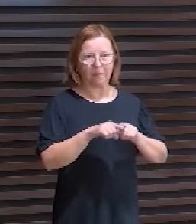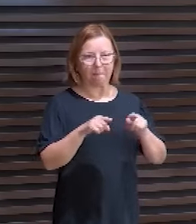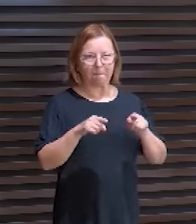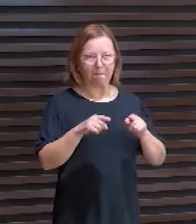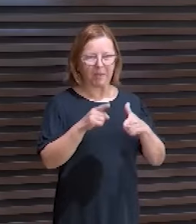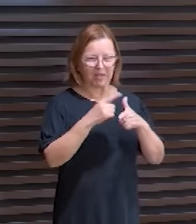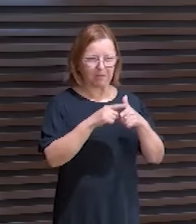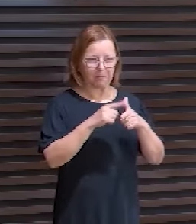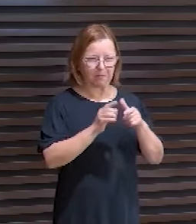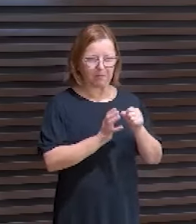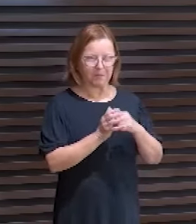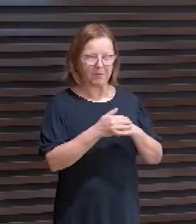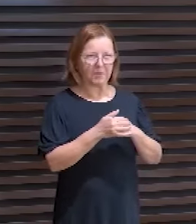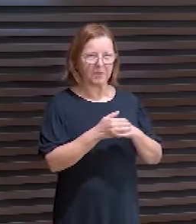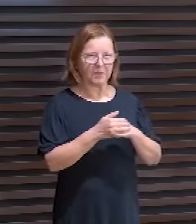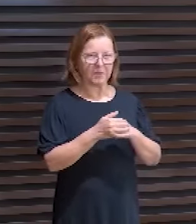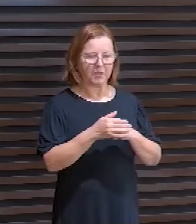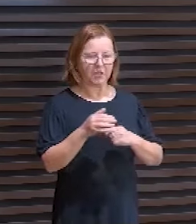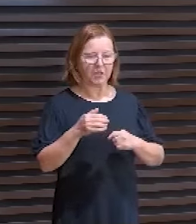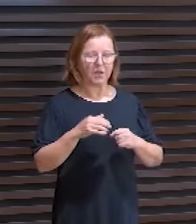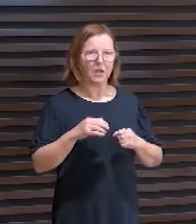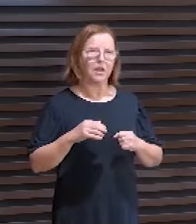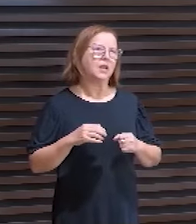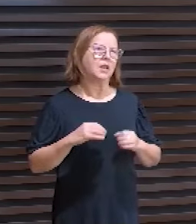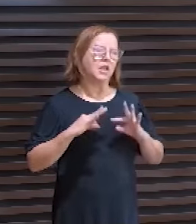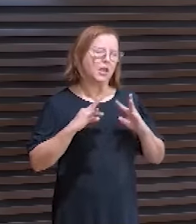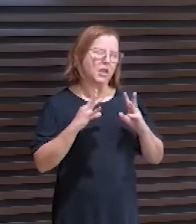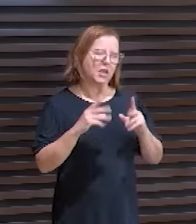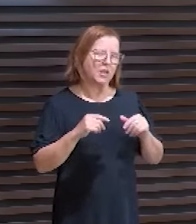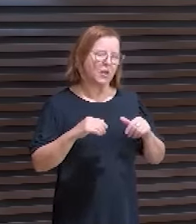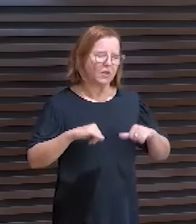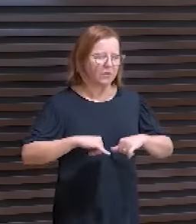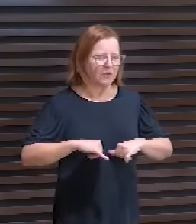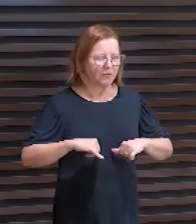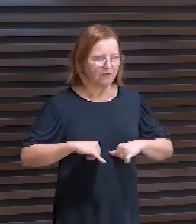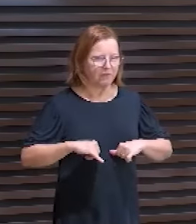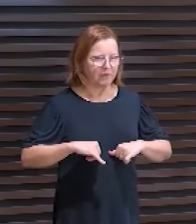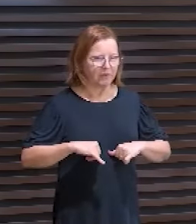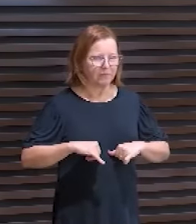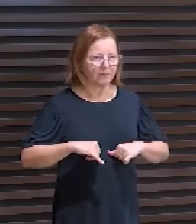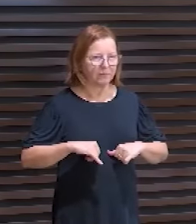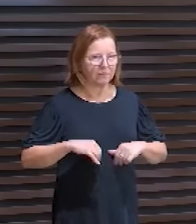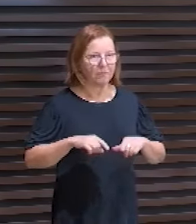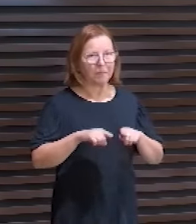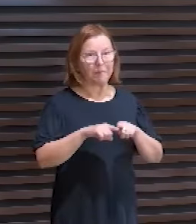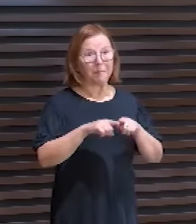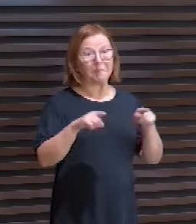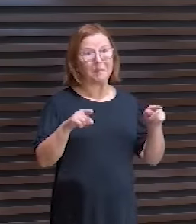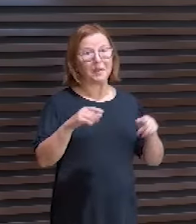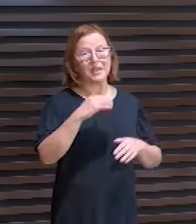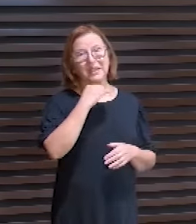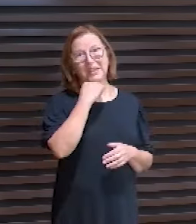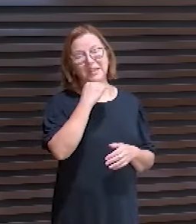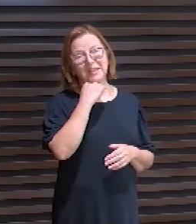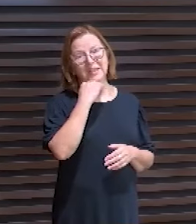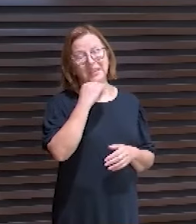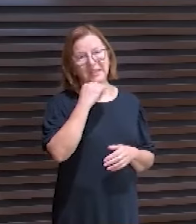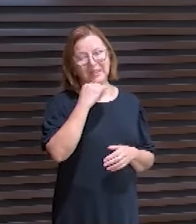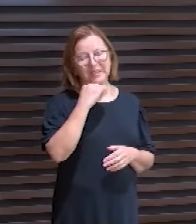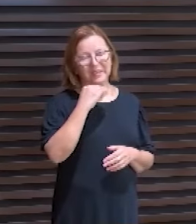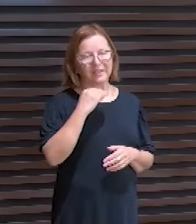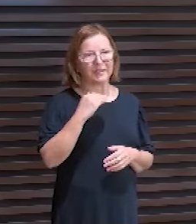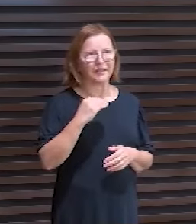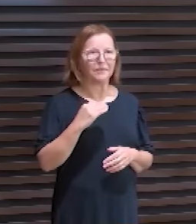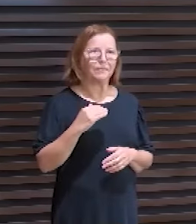tapete todo mundo sofrendo todo mundo machucado mas ninguém trata como deve ser